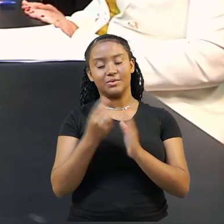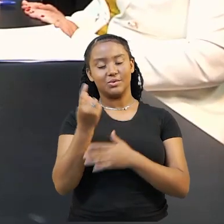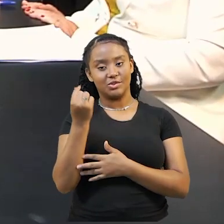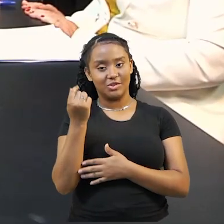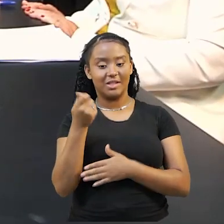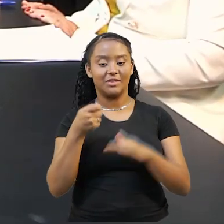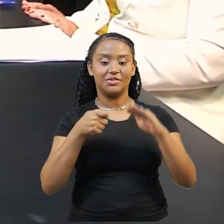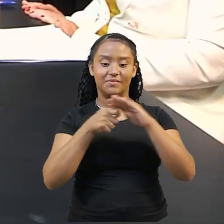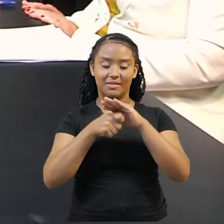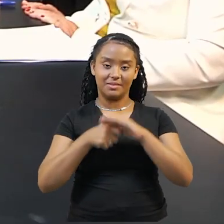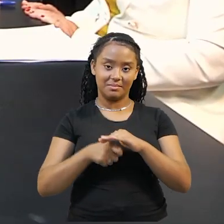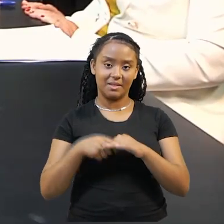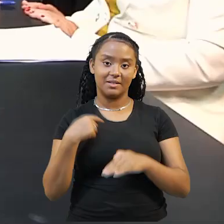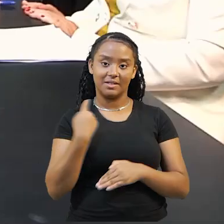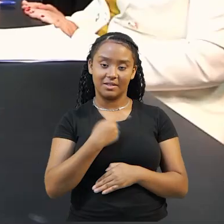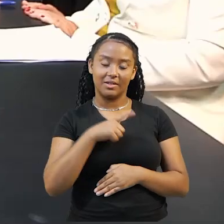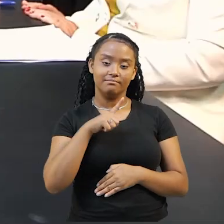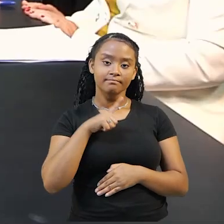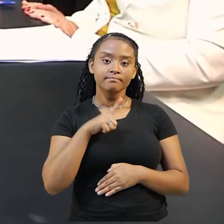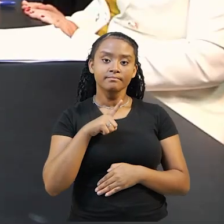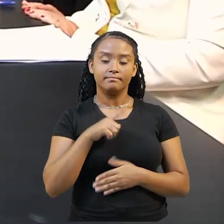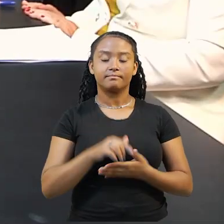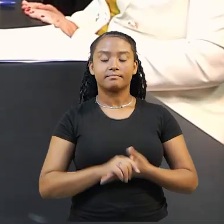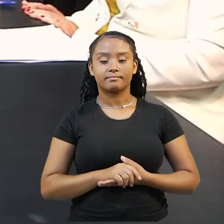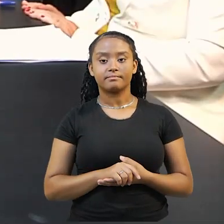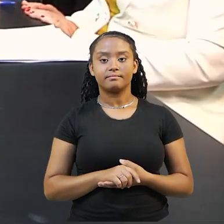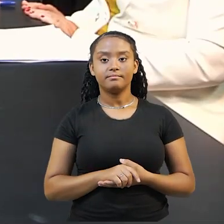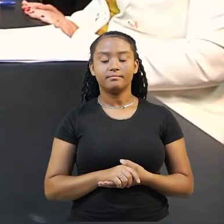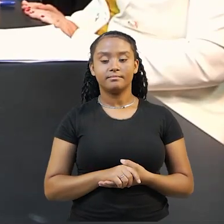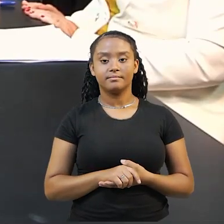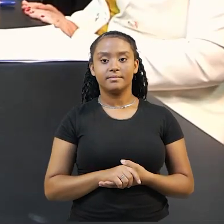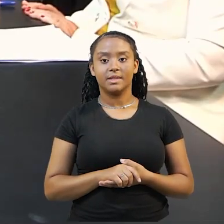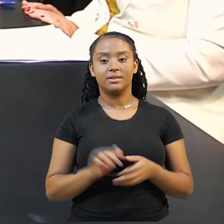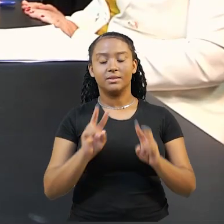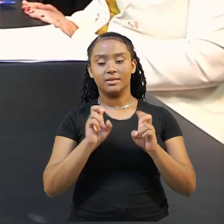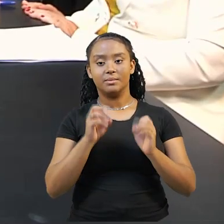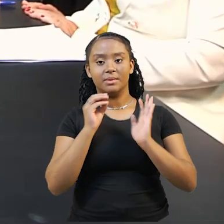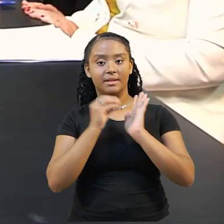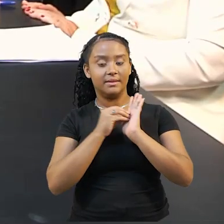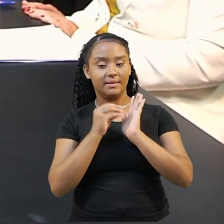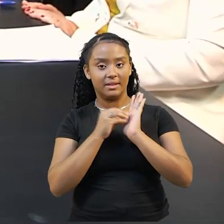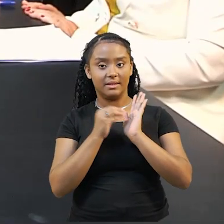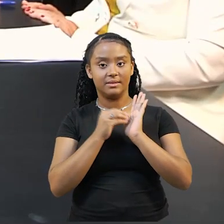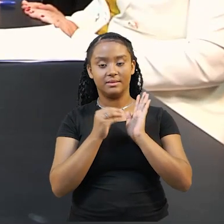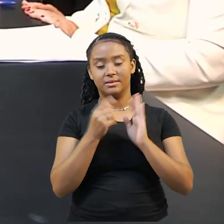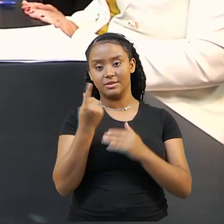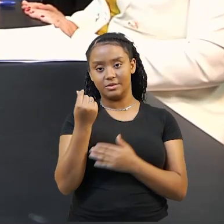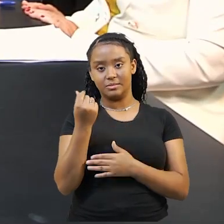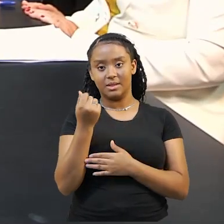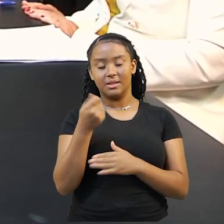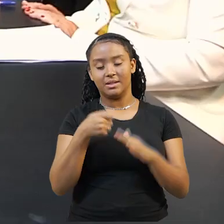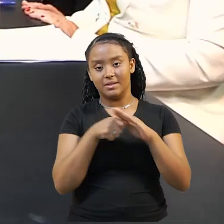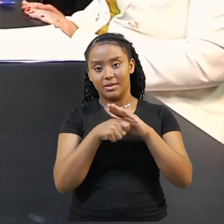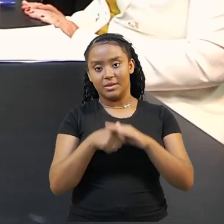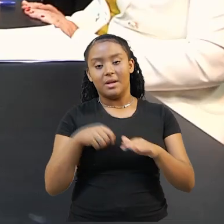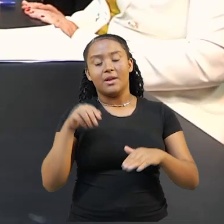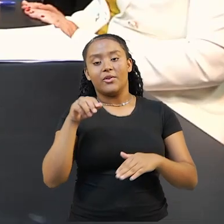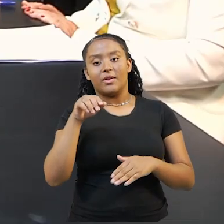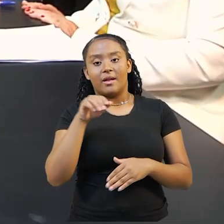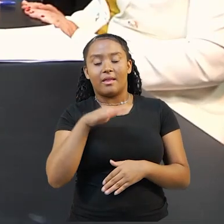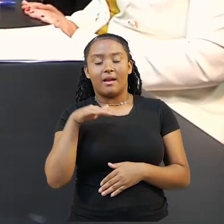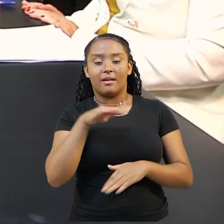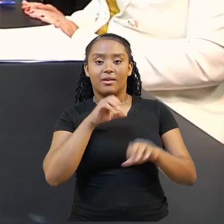do recurso, de tudo que nós temos enfrentado em relação à falta de subsídio para a educação